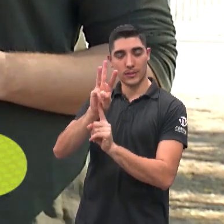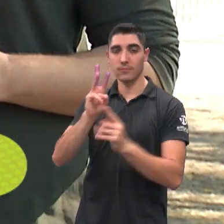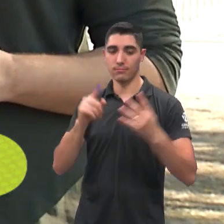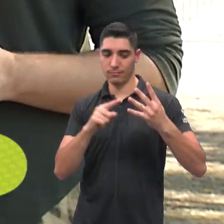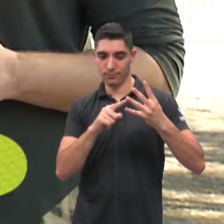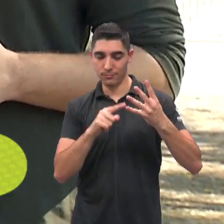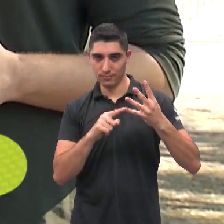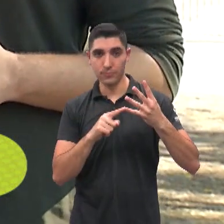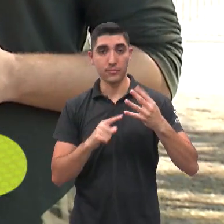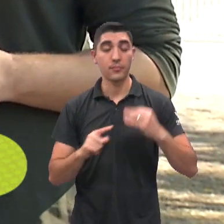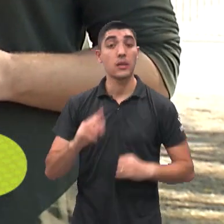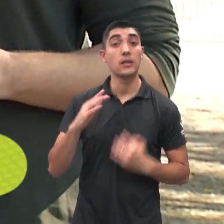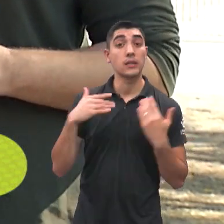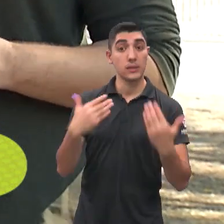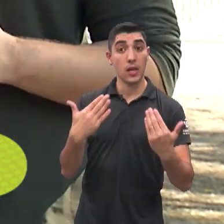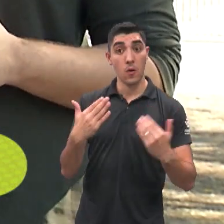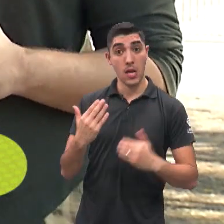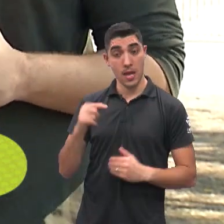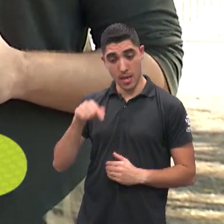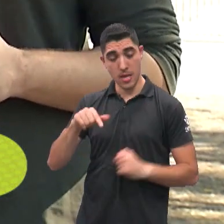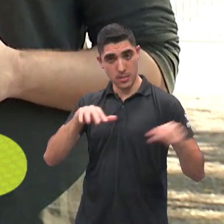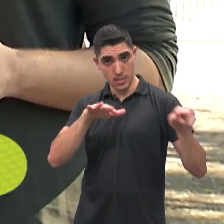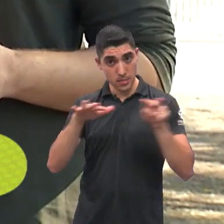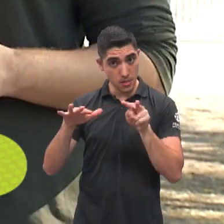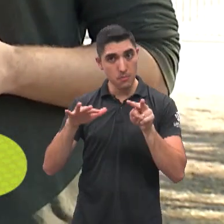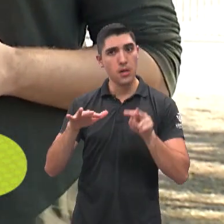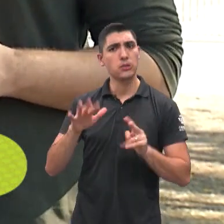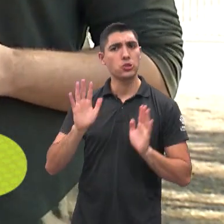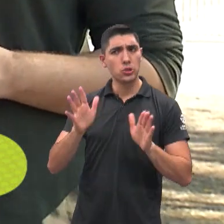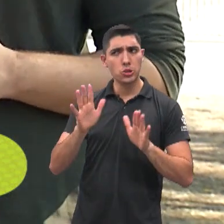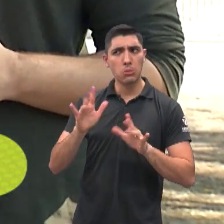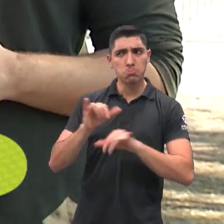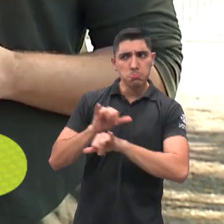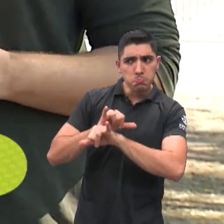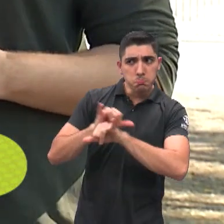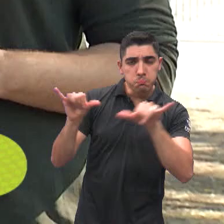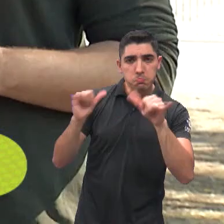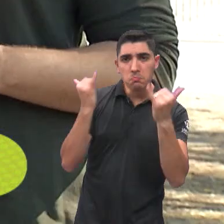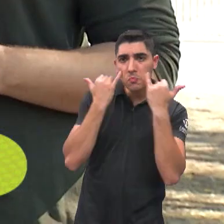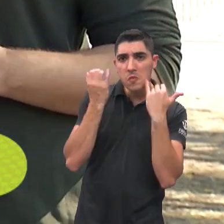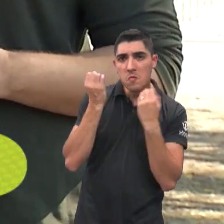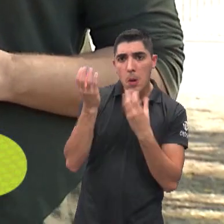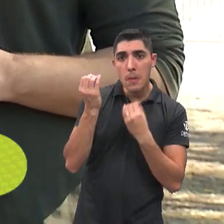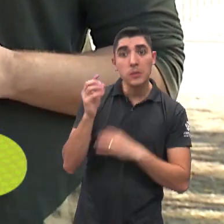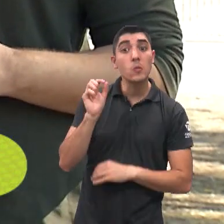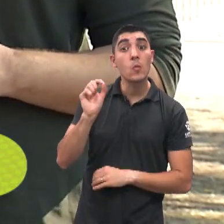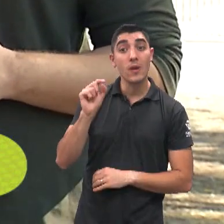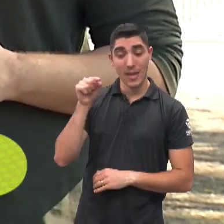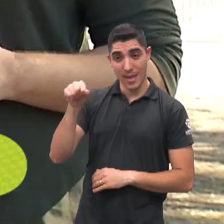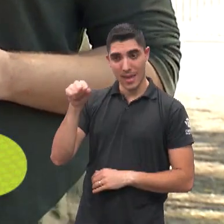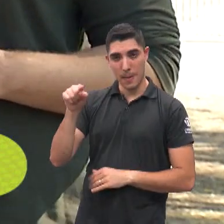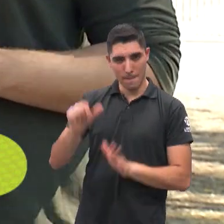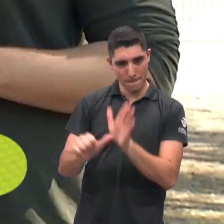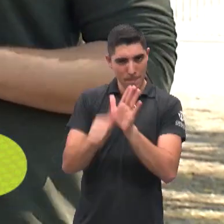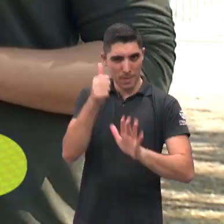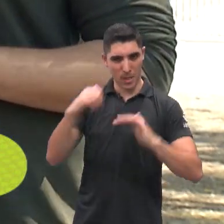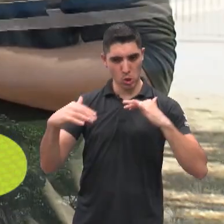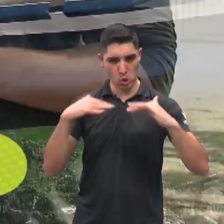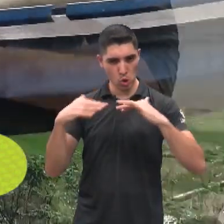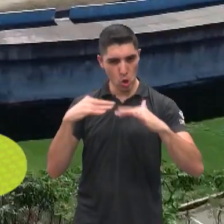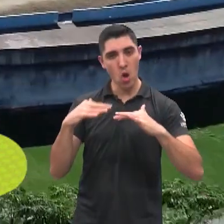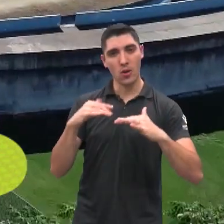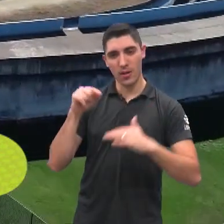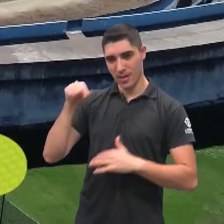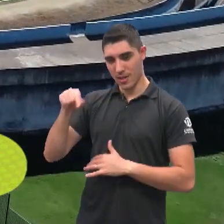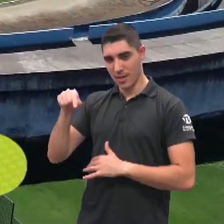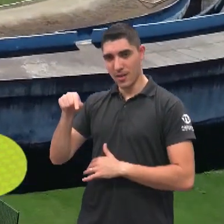Vieira, nesta semana a gente começou a ouvir um papo por aí de que a estreia do São José na Copa Paulista, o jogo que será contra o Taubaté aqui